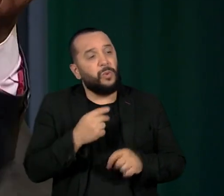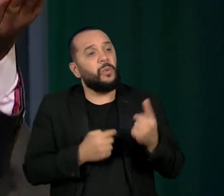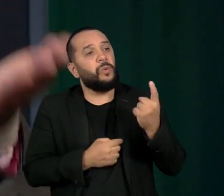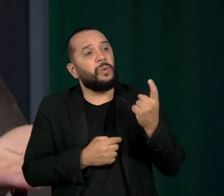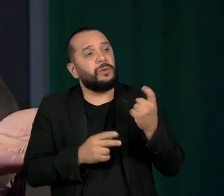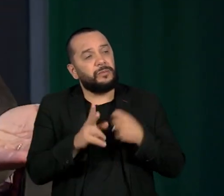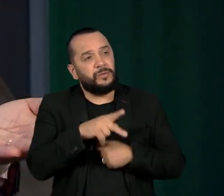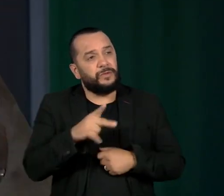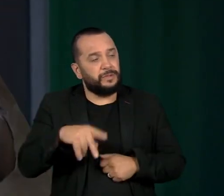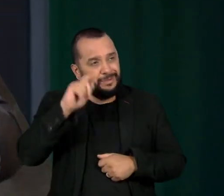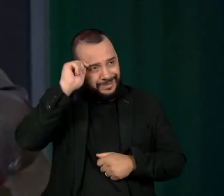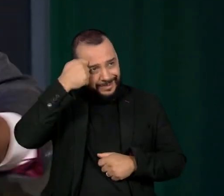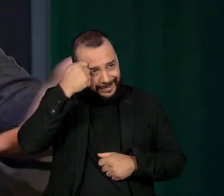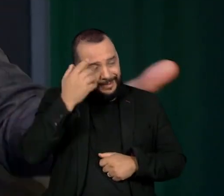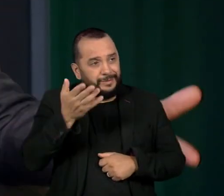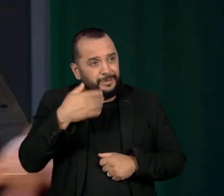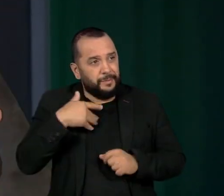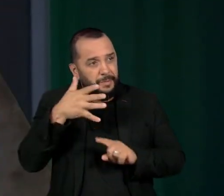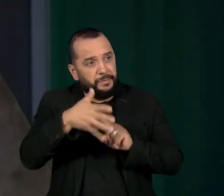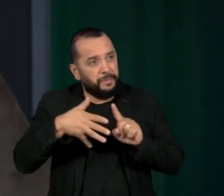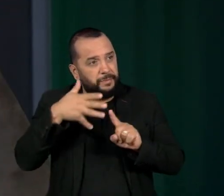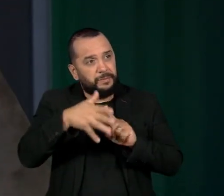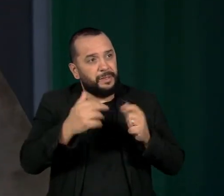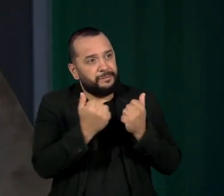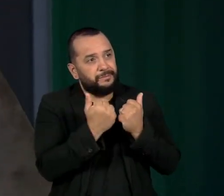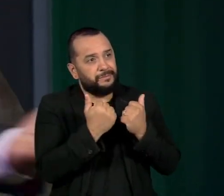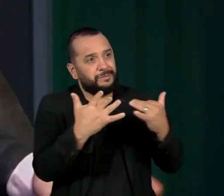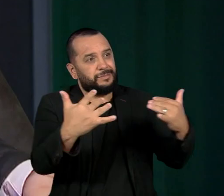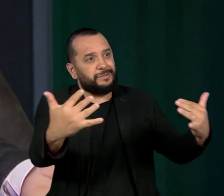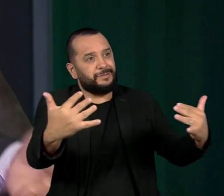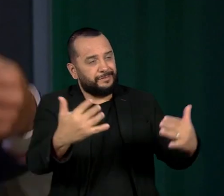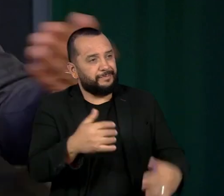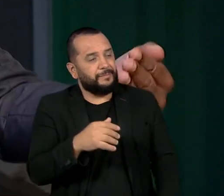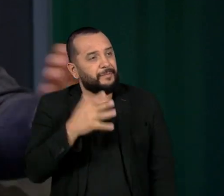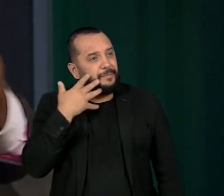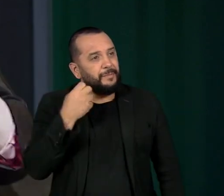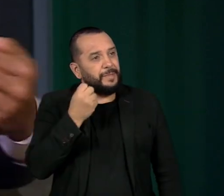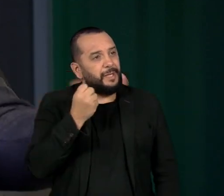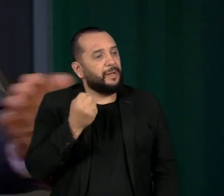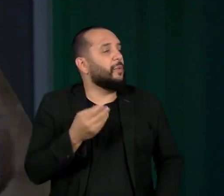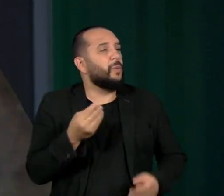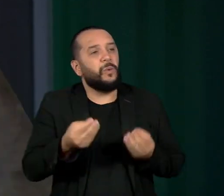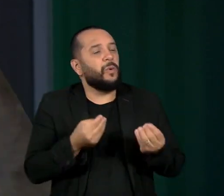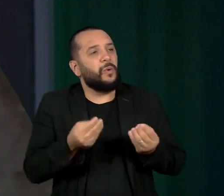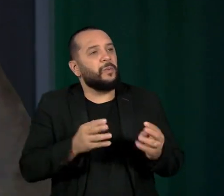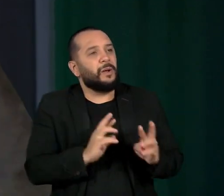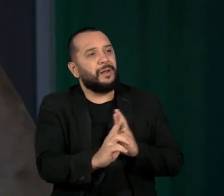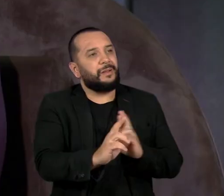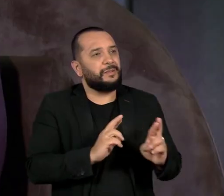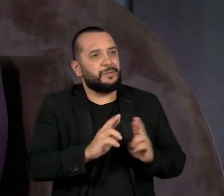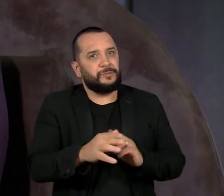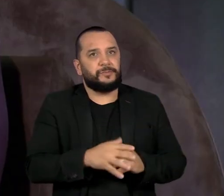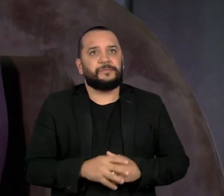professor negro que vai falar para um público que não tem negro. Como é que é essa relação?